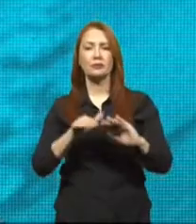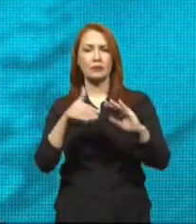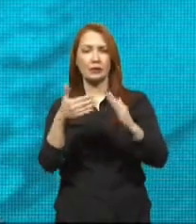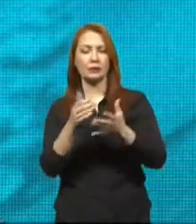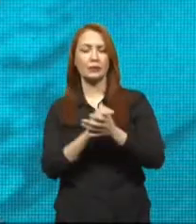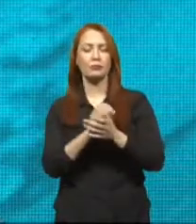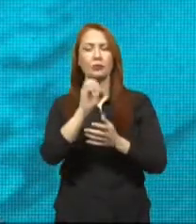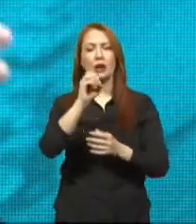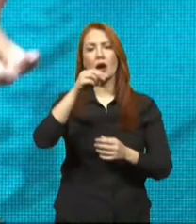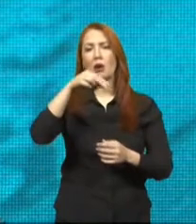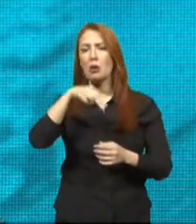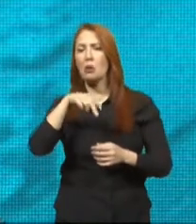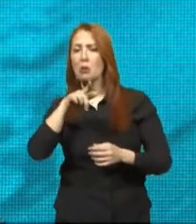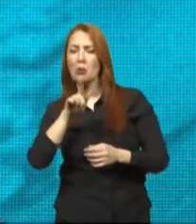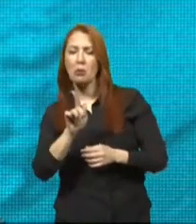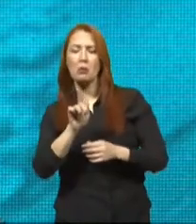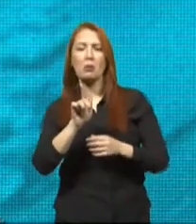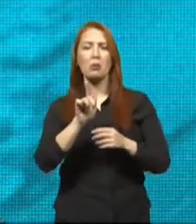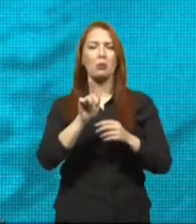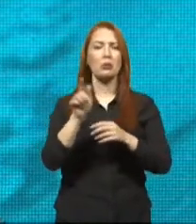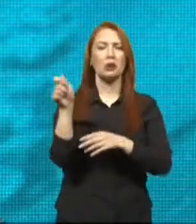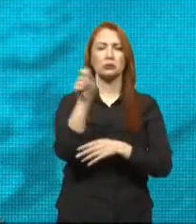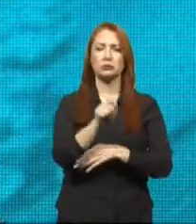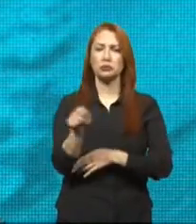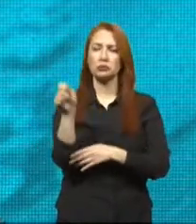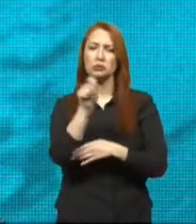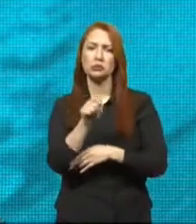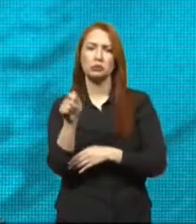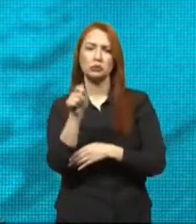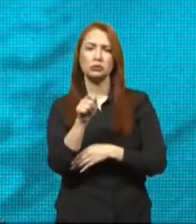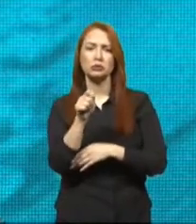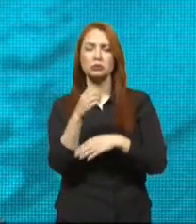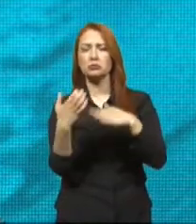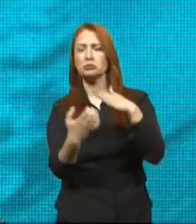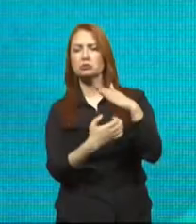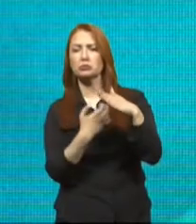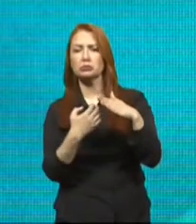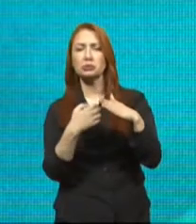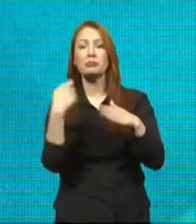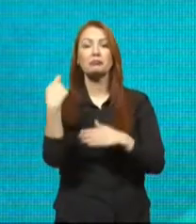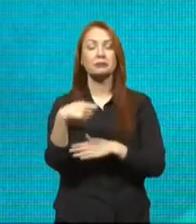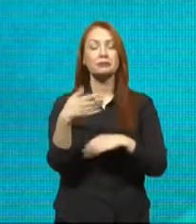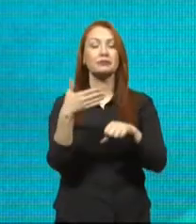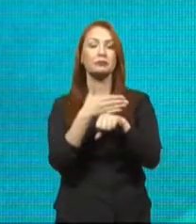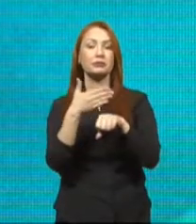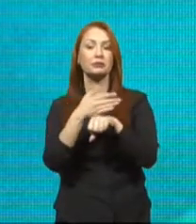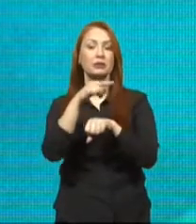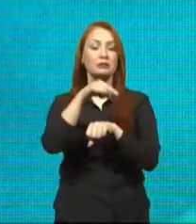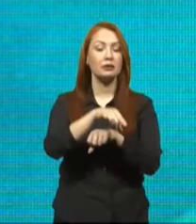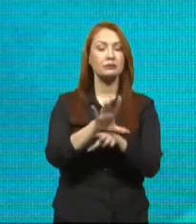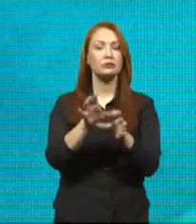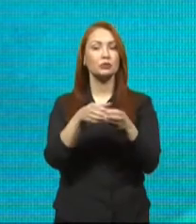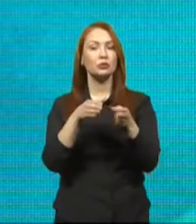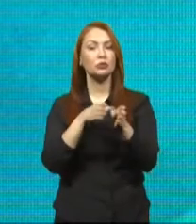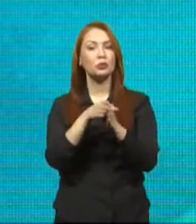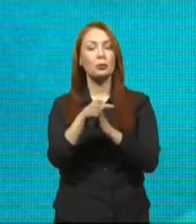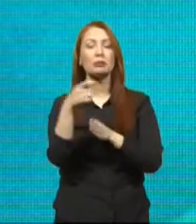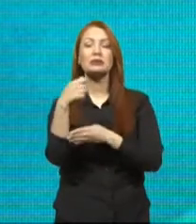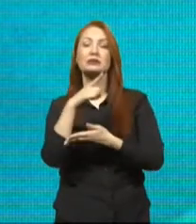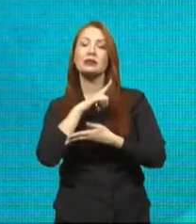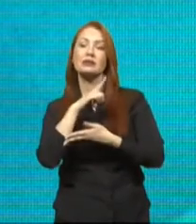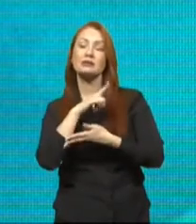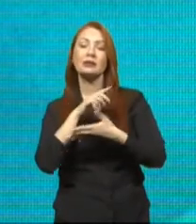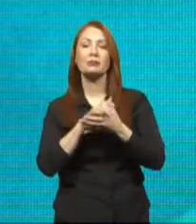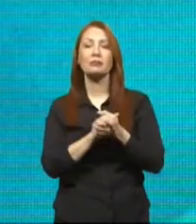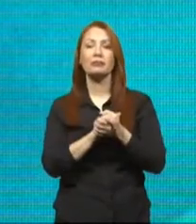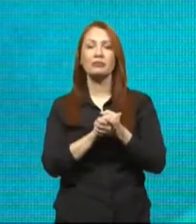a cooperativa ou a associação faz parte desse conselho. Sim, e precisa também fazer o registro na Secretaria de Trabalho e Assistência Social,